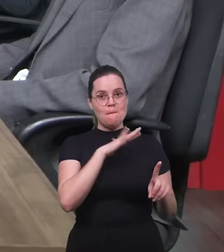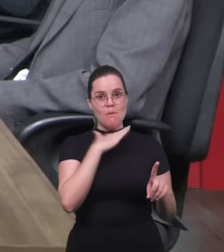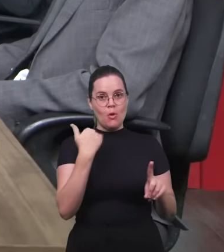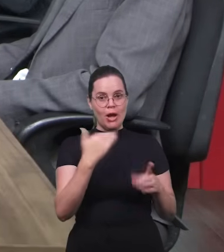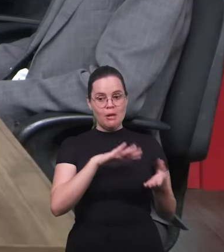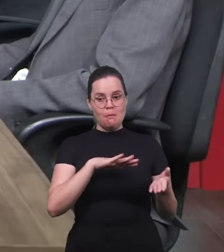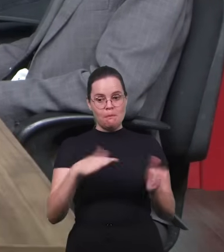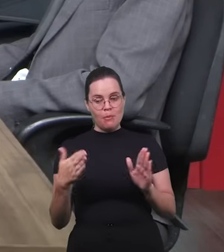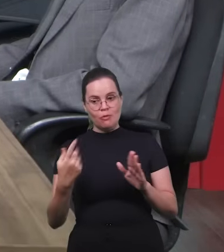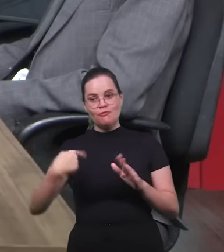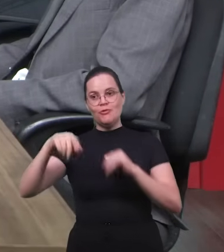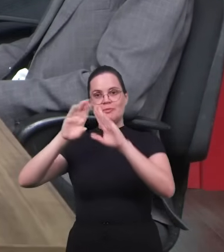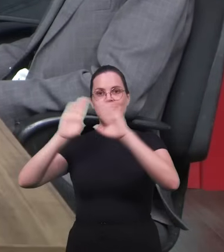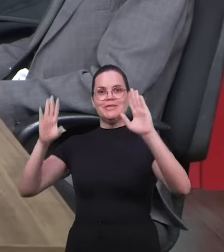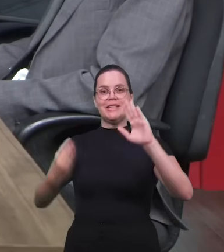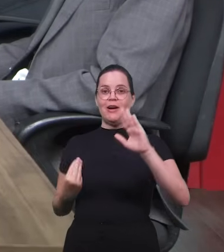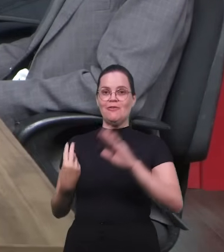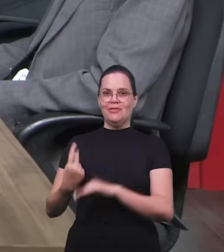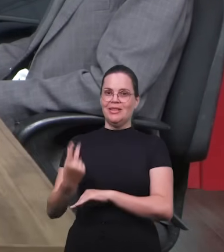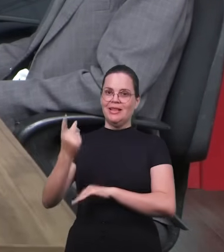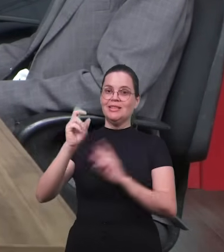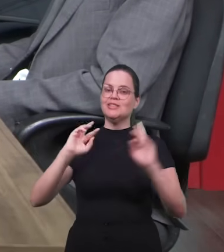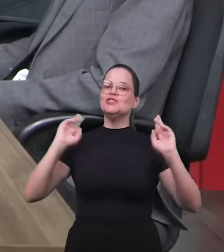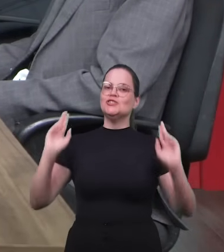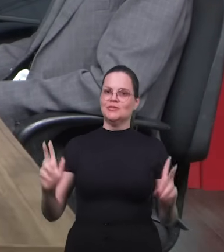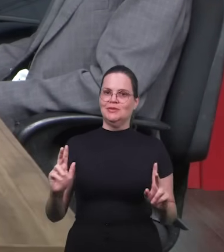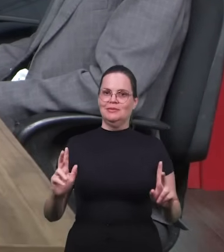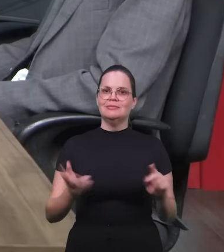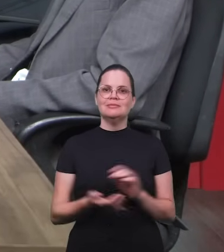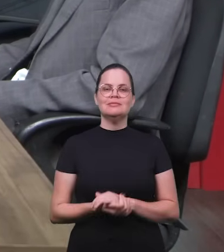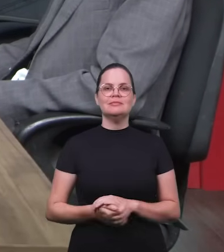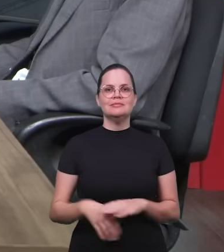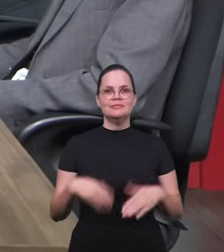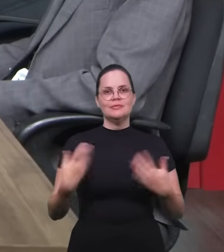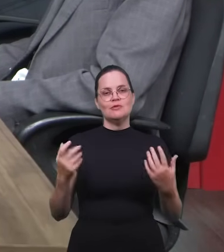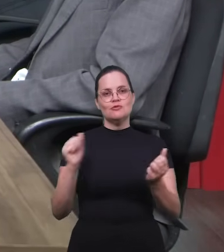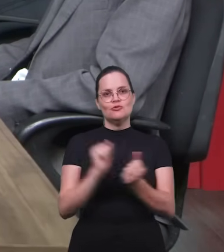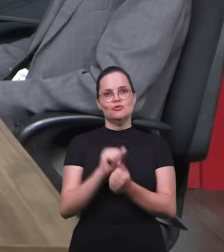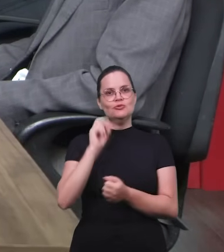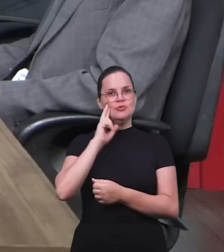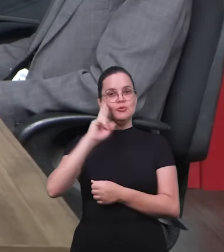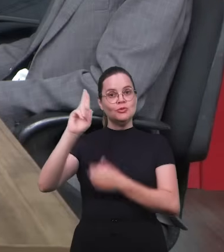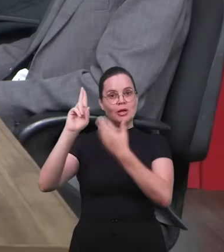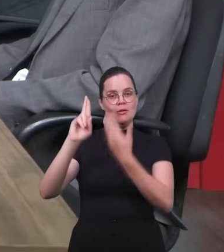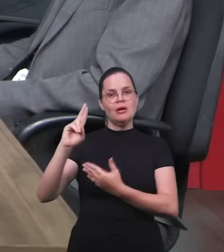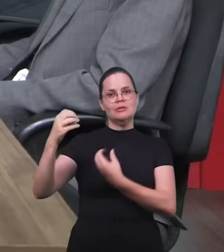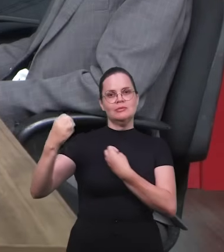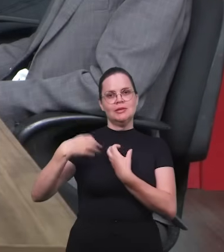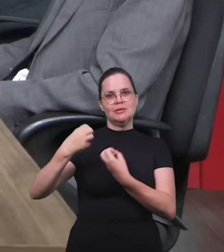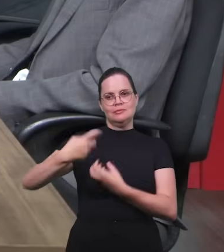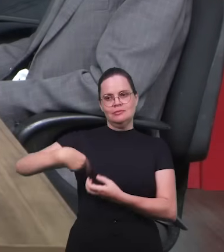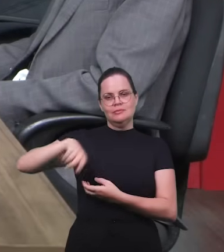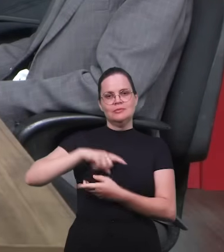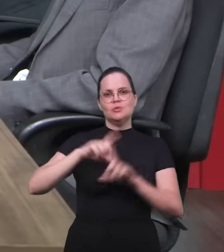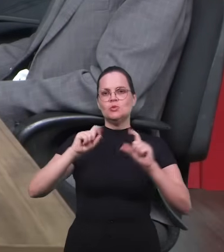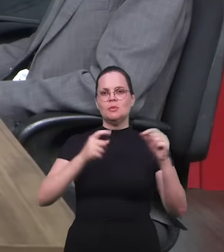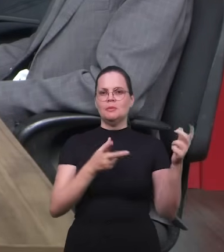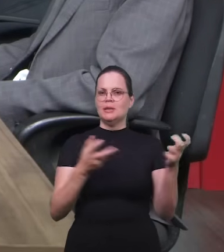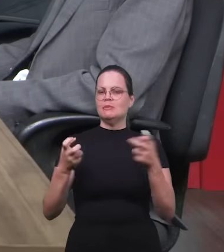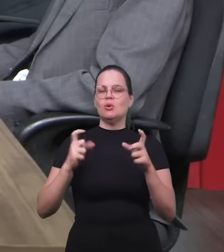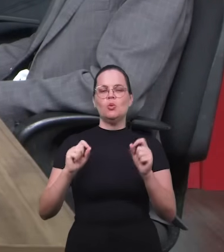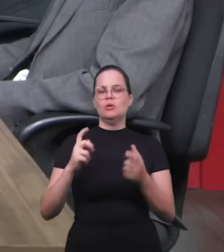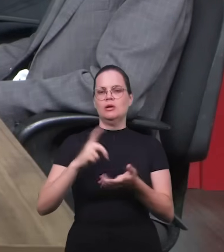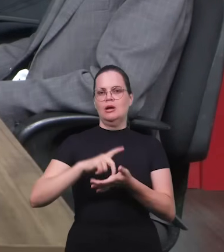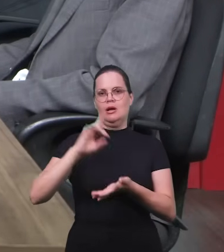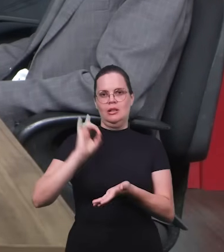Senhor, Ele tem nos ajudado a identificar essa realidade, porque há muitas ações da nossa vida, muitas decisões que